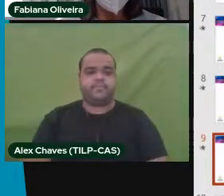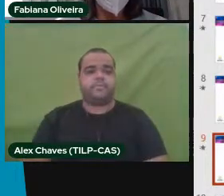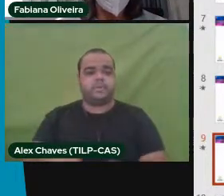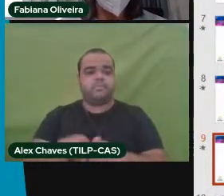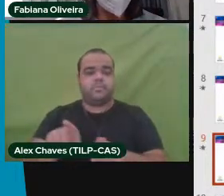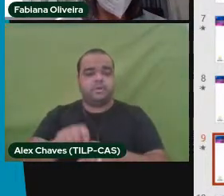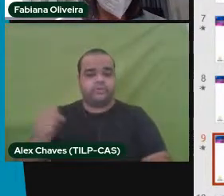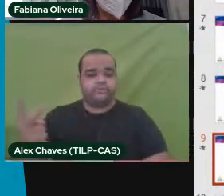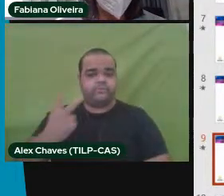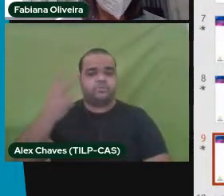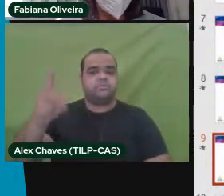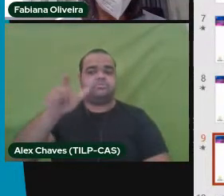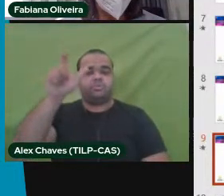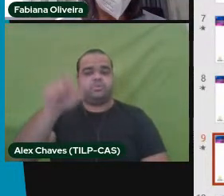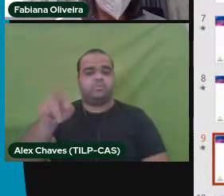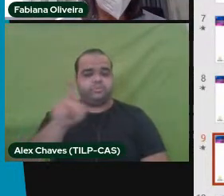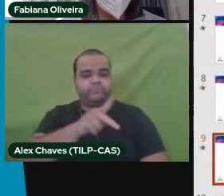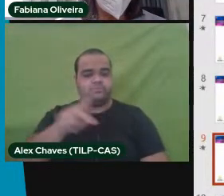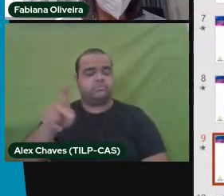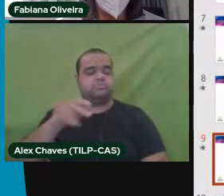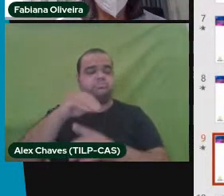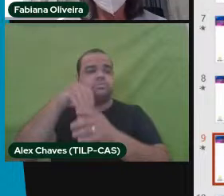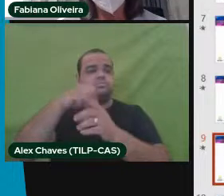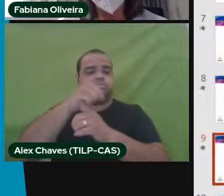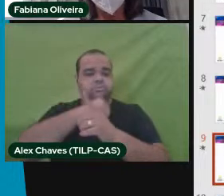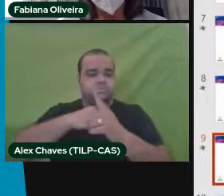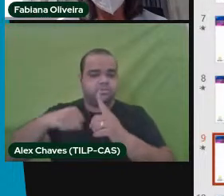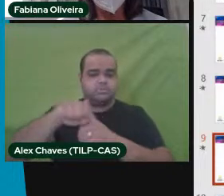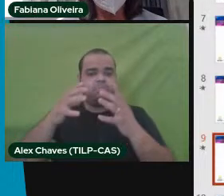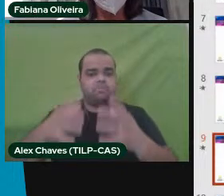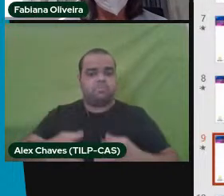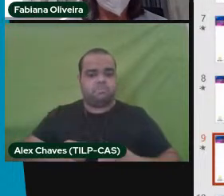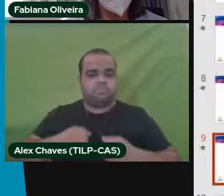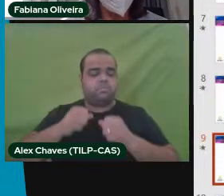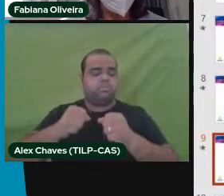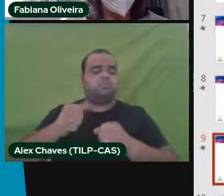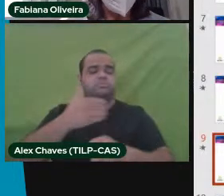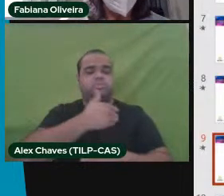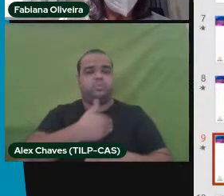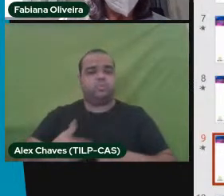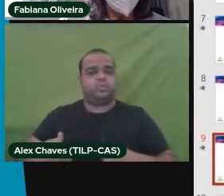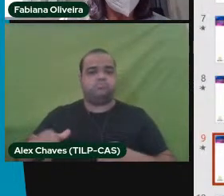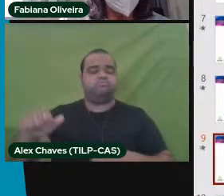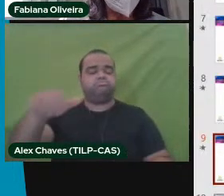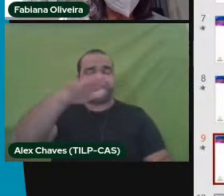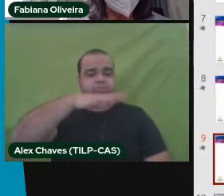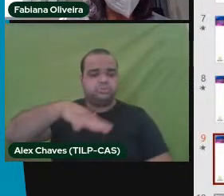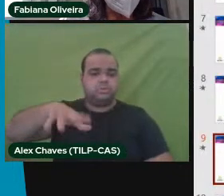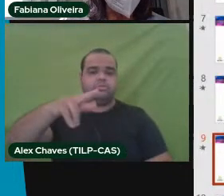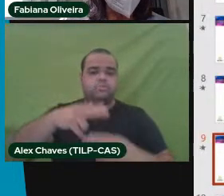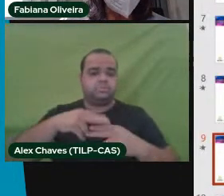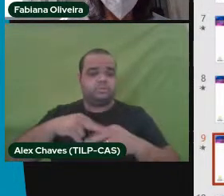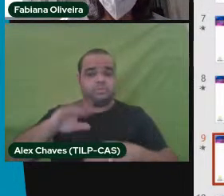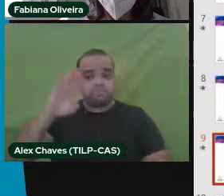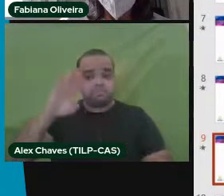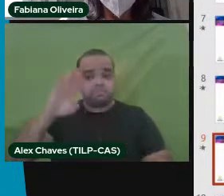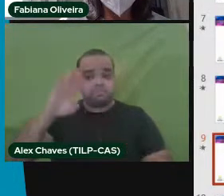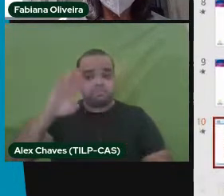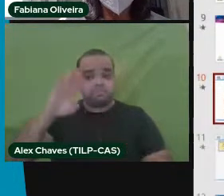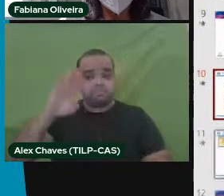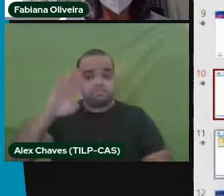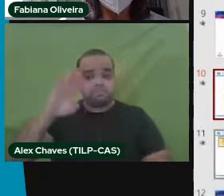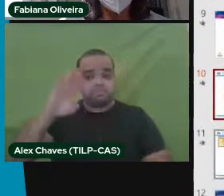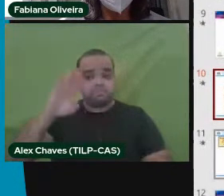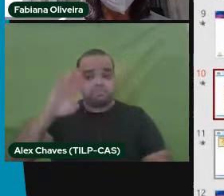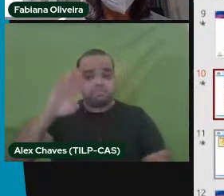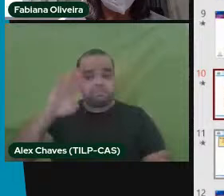professor por toda a sociedade, pelo poder público, de uma maneira geral. E o que é mais importante trazido por toda